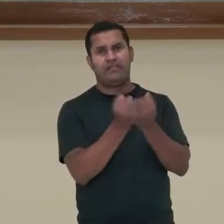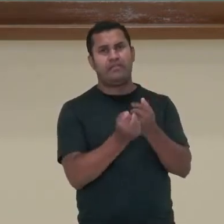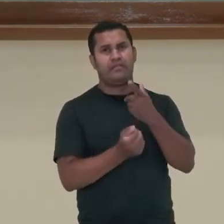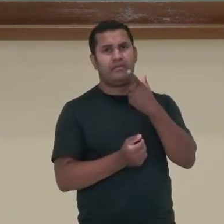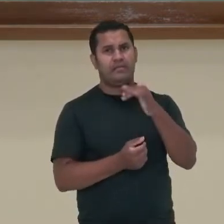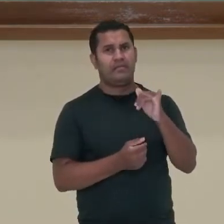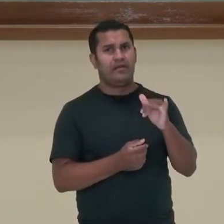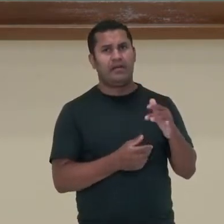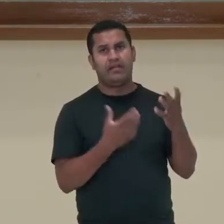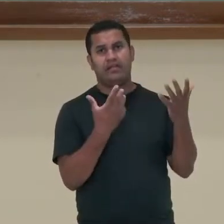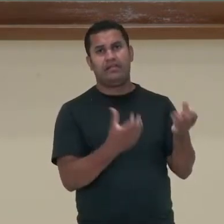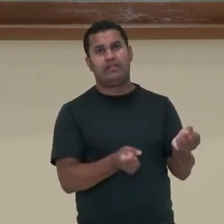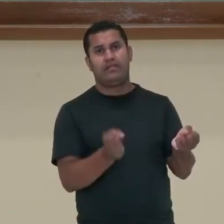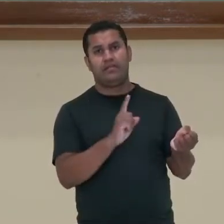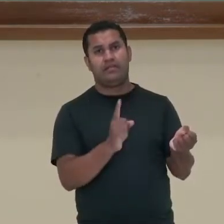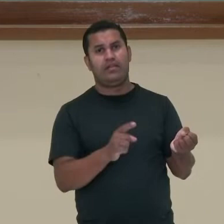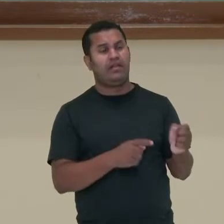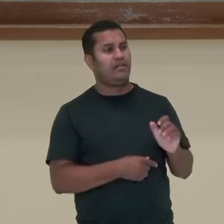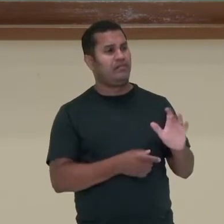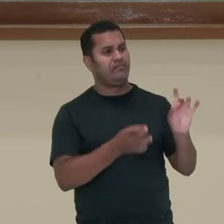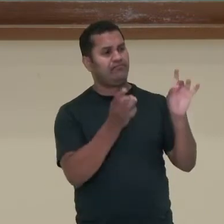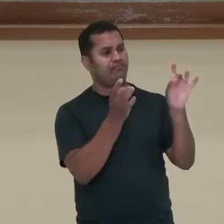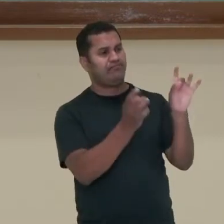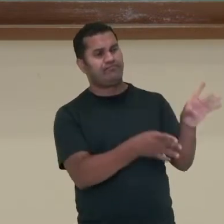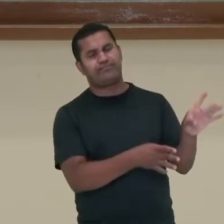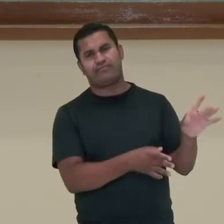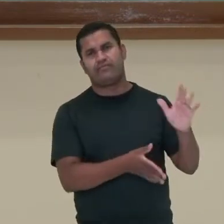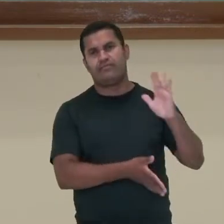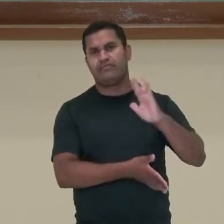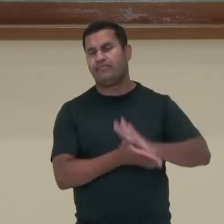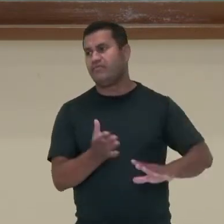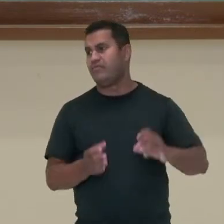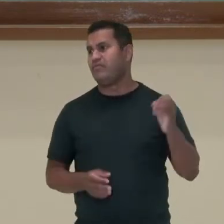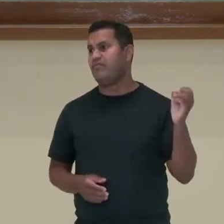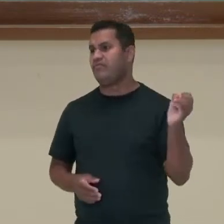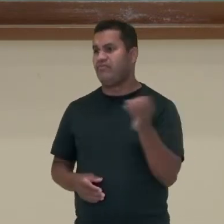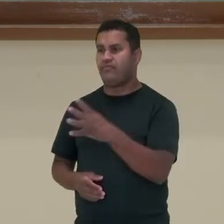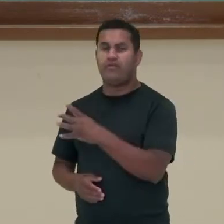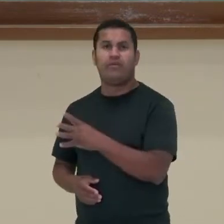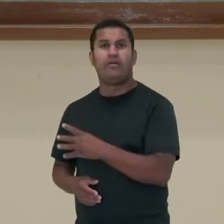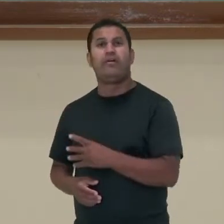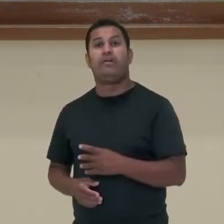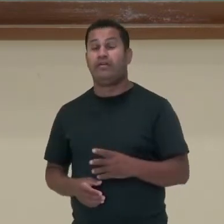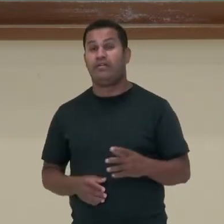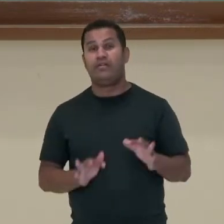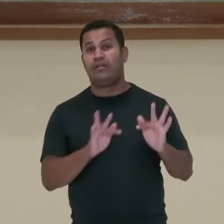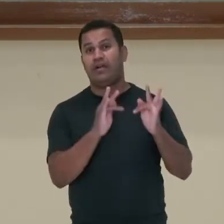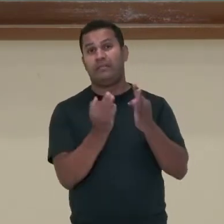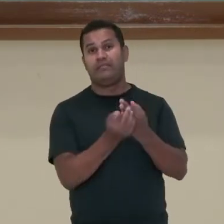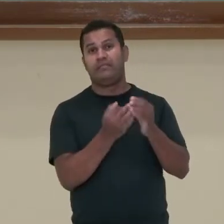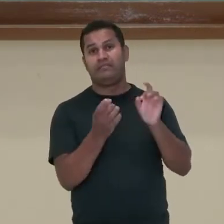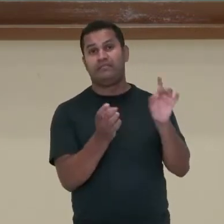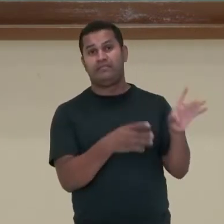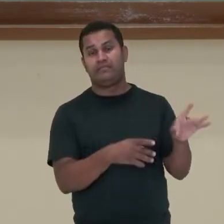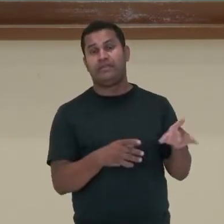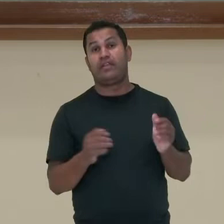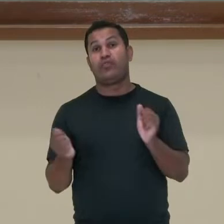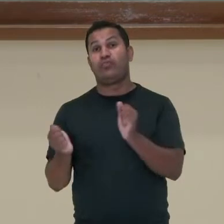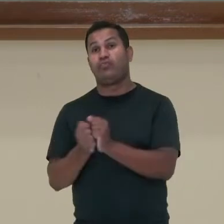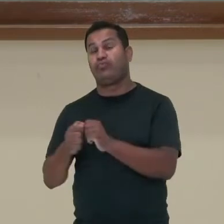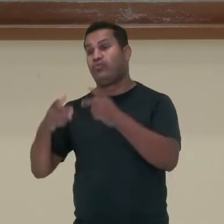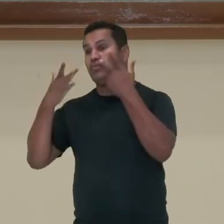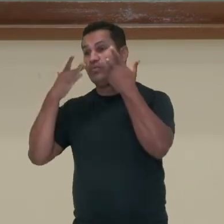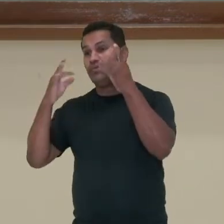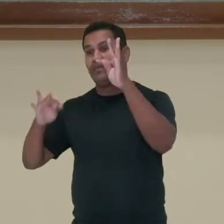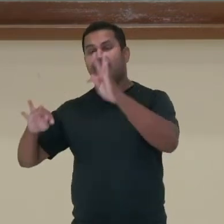ele participava muito do Moulin Rouge. Moulin Rouge era uma grande casa de teatro, vamos colocar casa de shows que existia na França. Inclusive